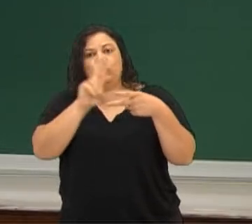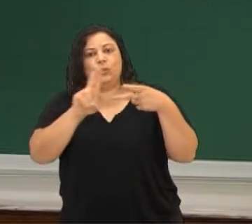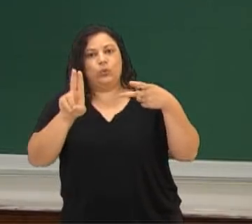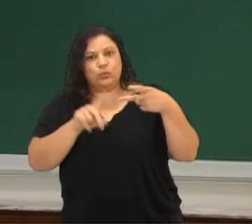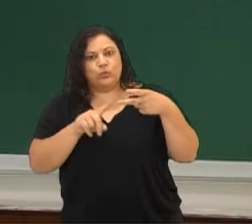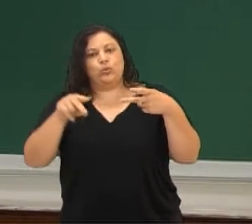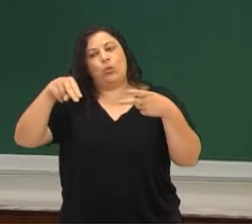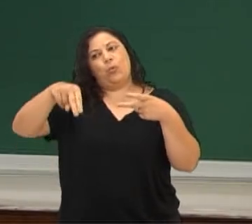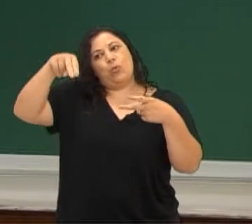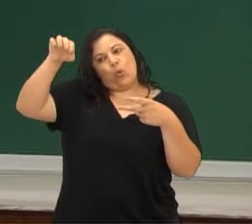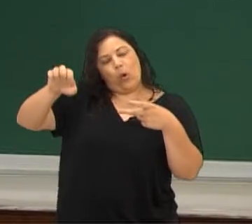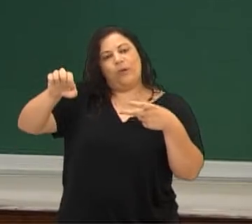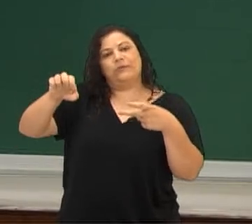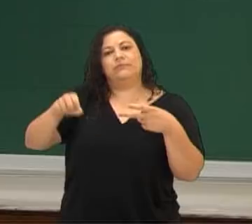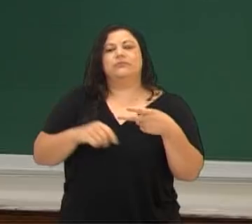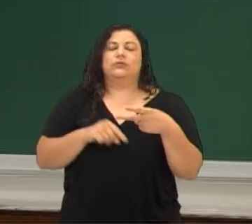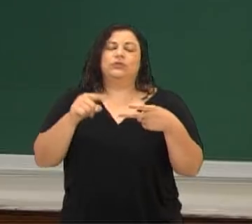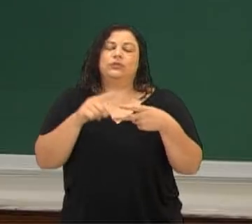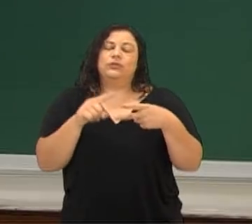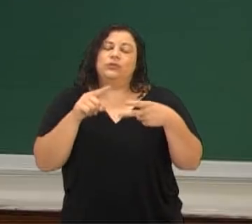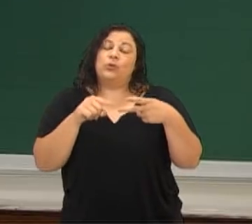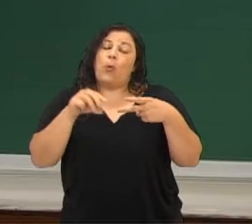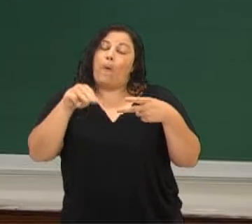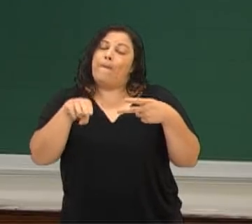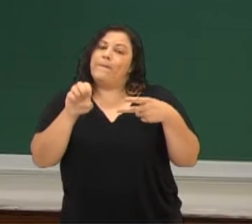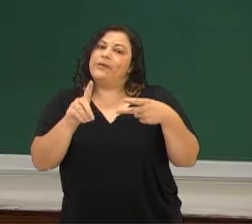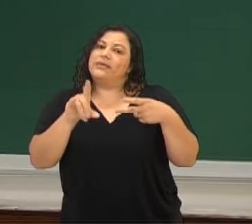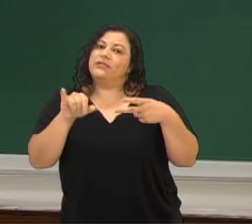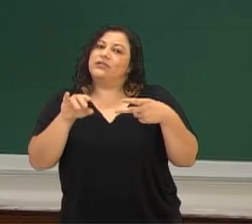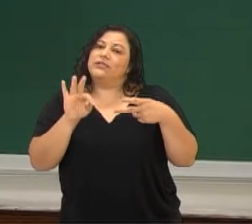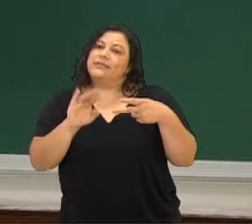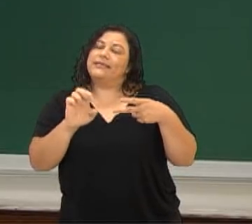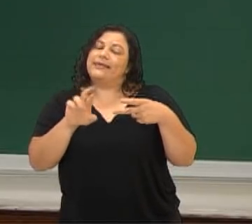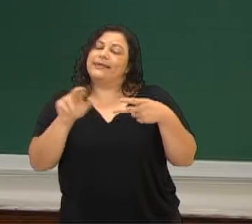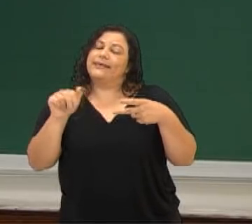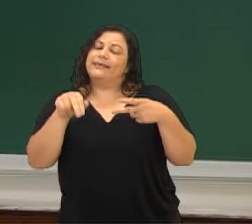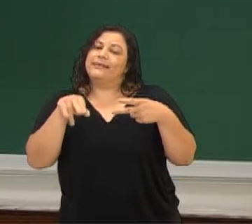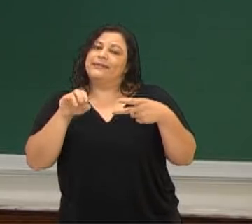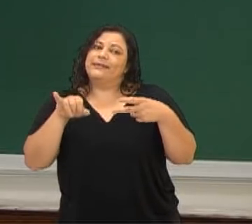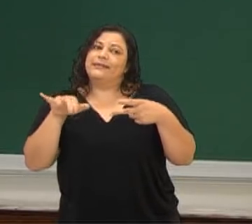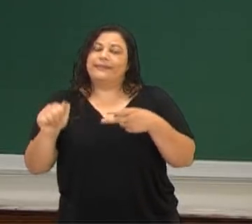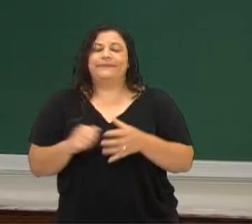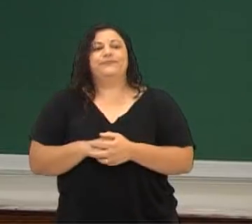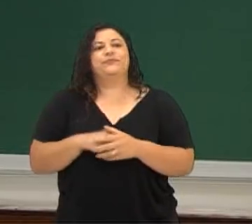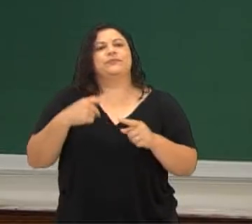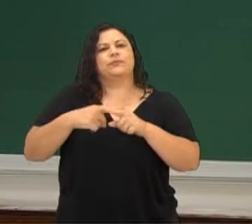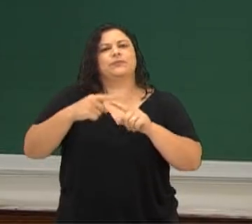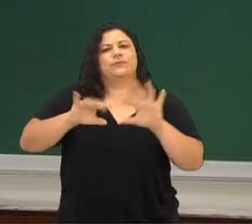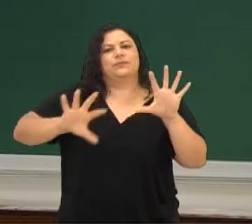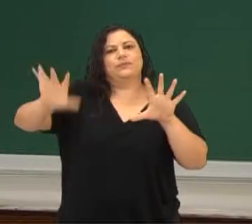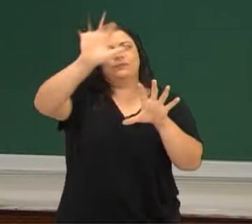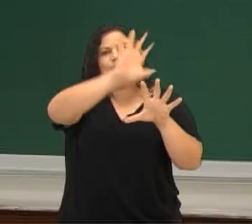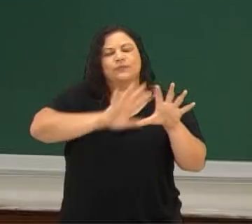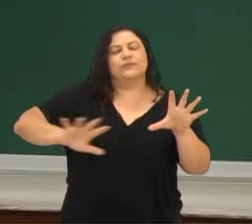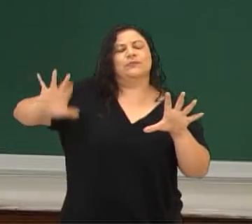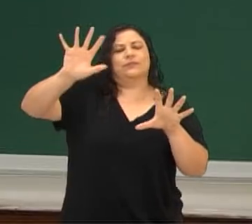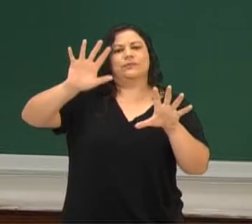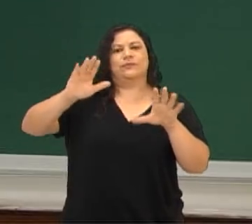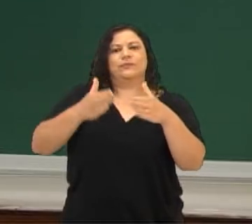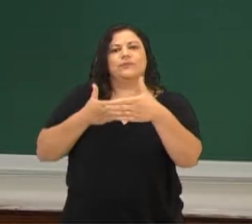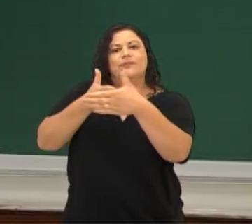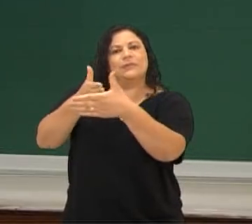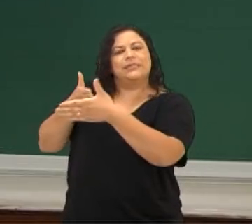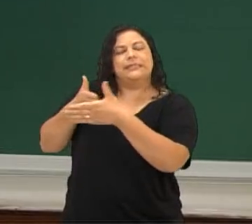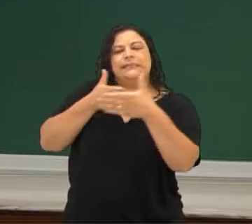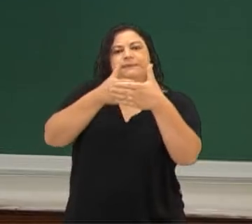África. Porque Mediterrânea, pelo posicionamento geográfico, ela está às margens aí do Mediterrâneo, o limite